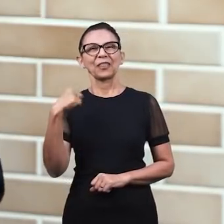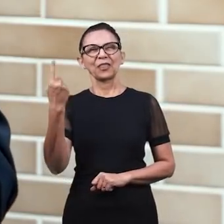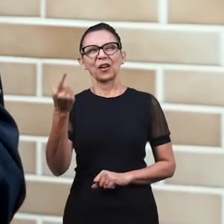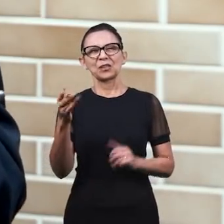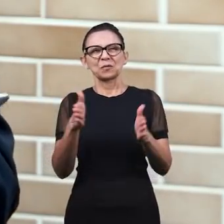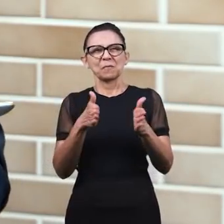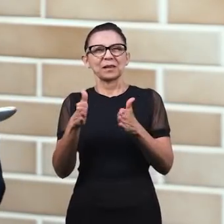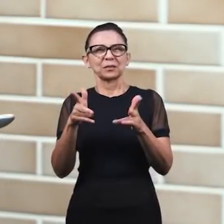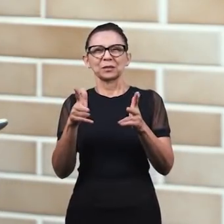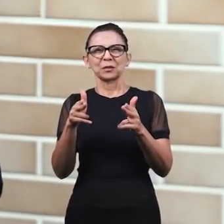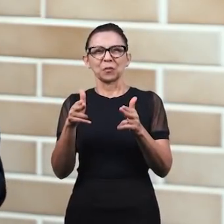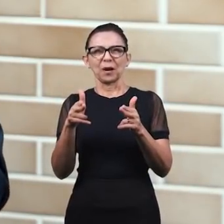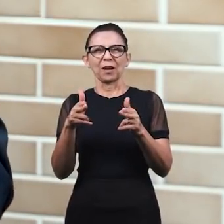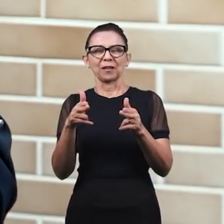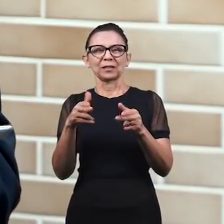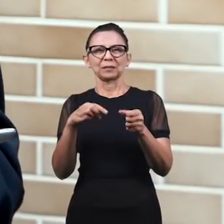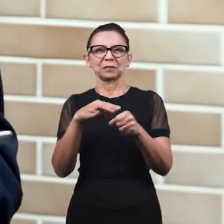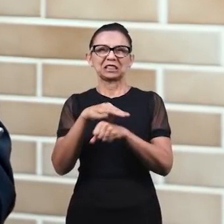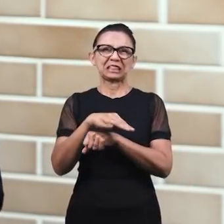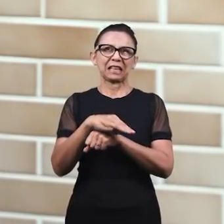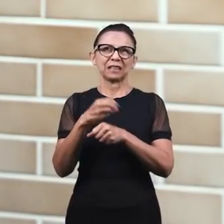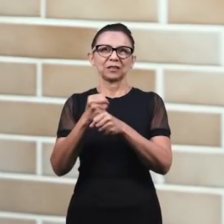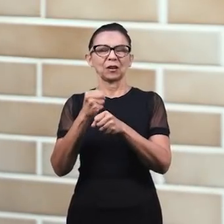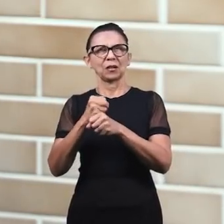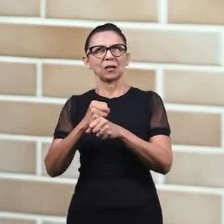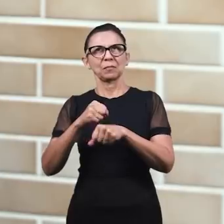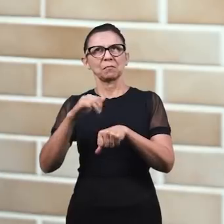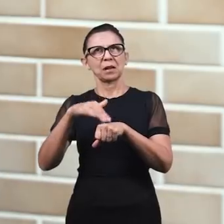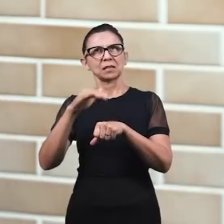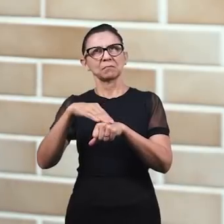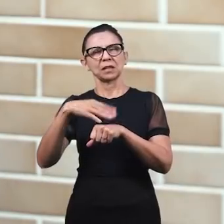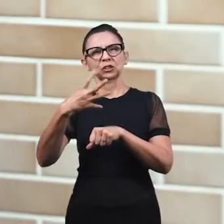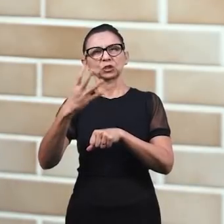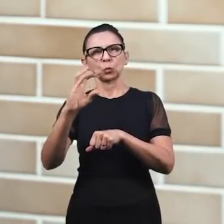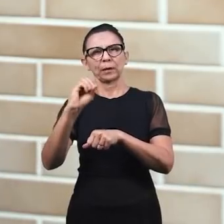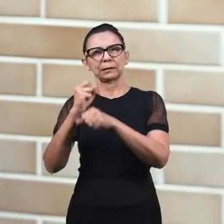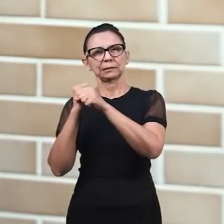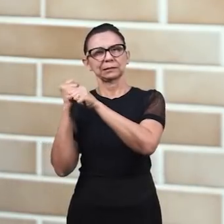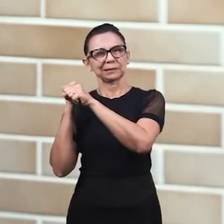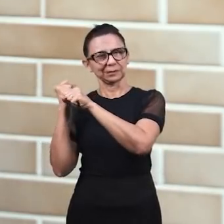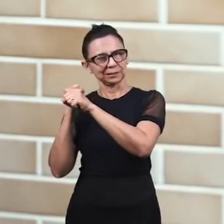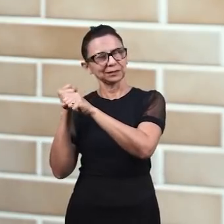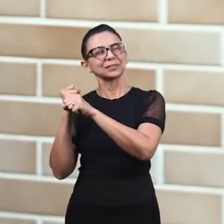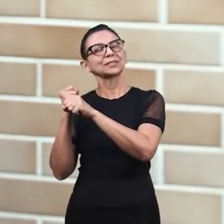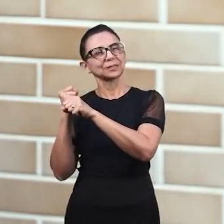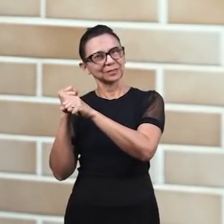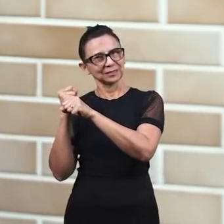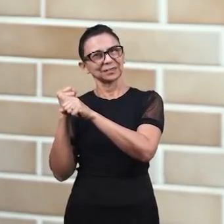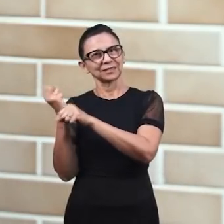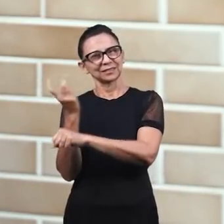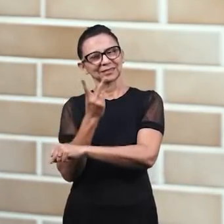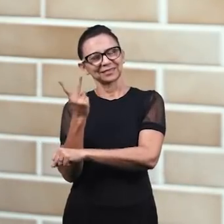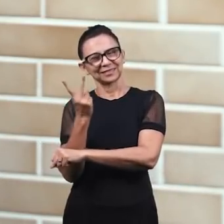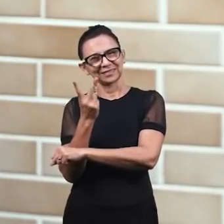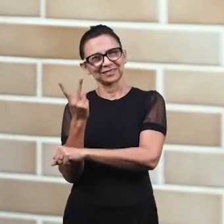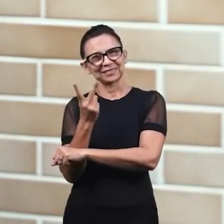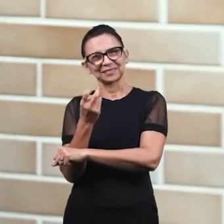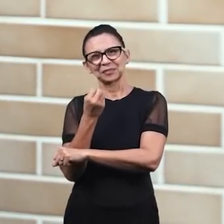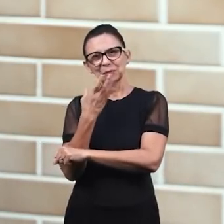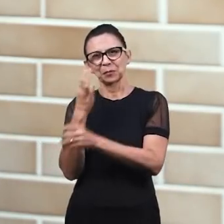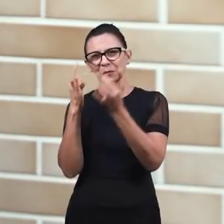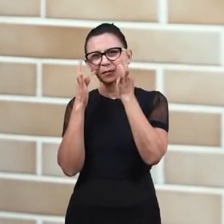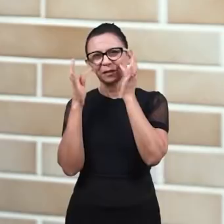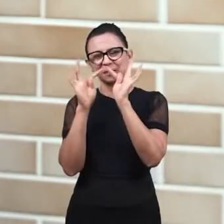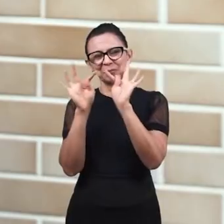mesmo tempo de ministério na obra, pouco mais de 40 anos, como o companheiro fala, e ficamos muito felizes com